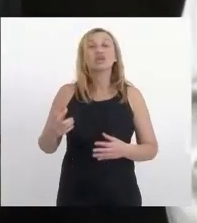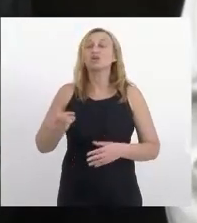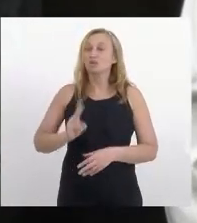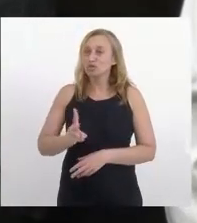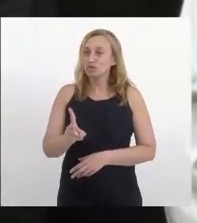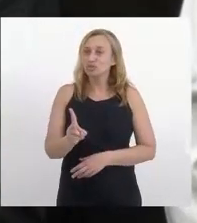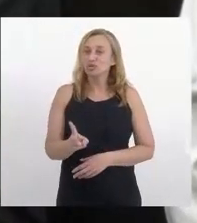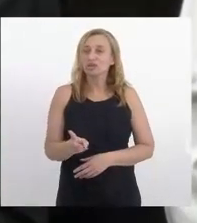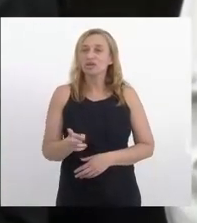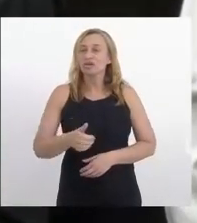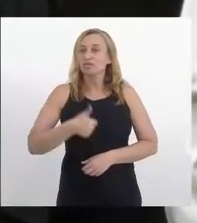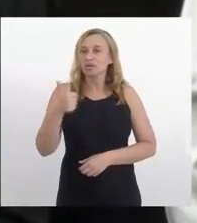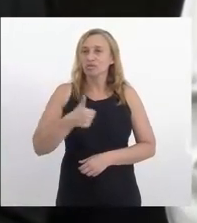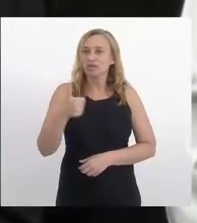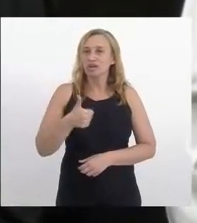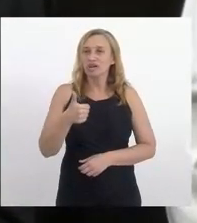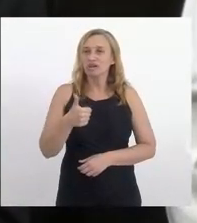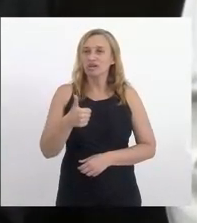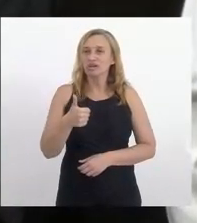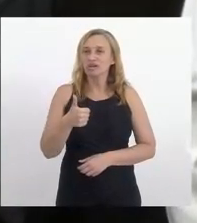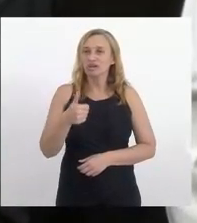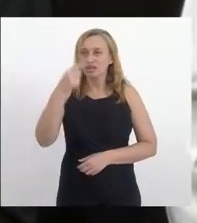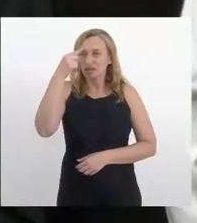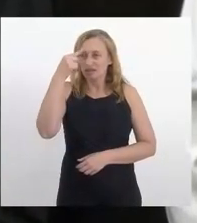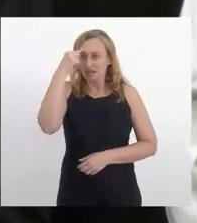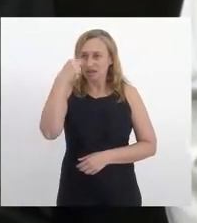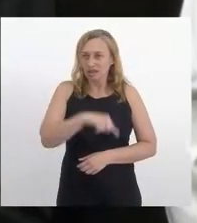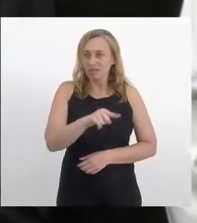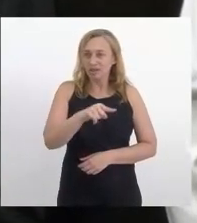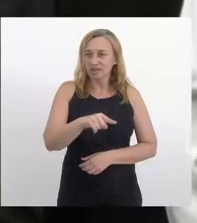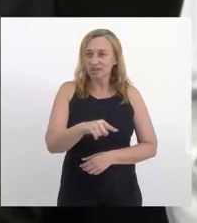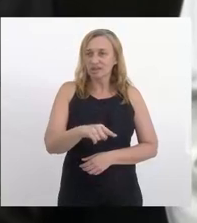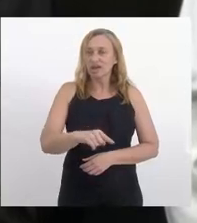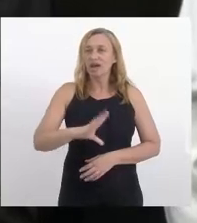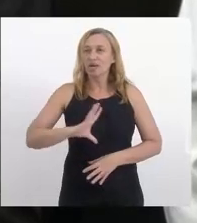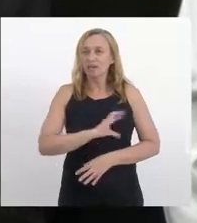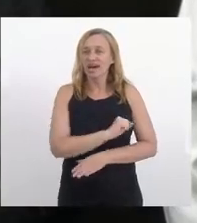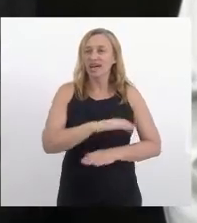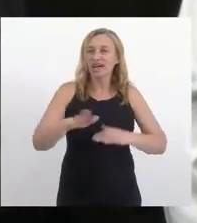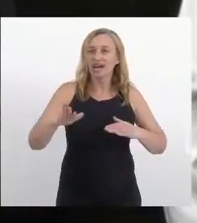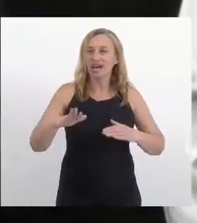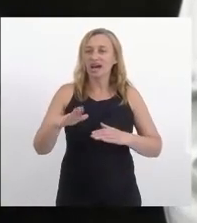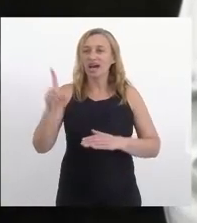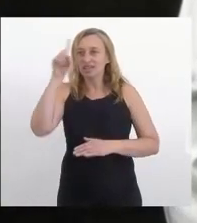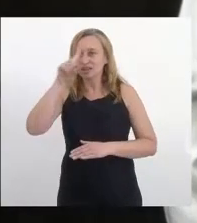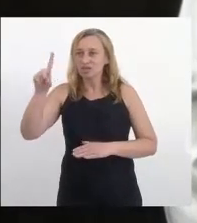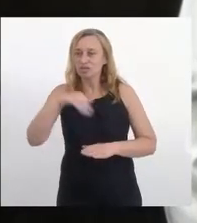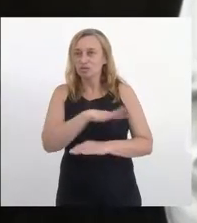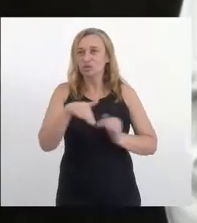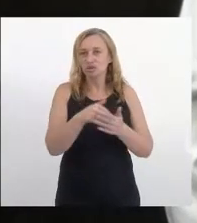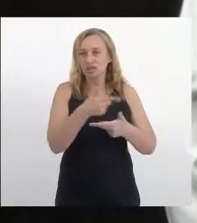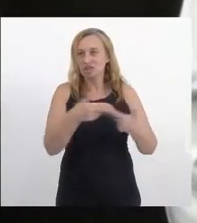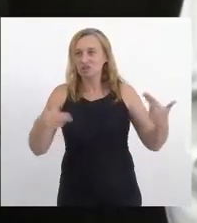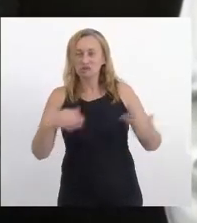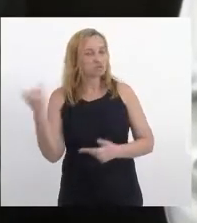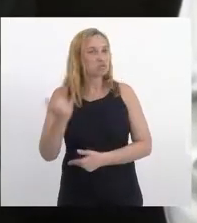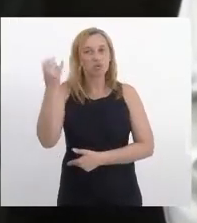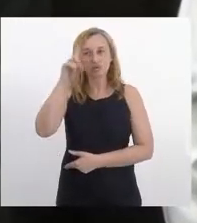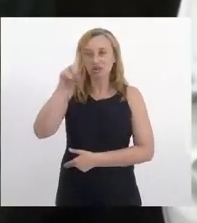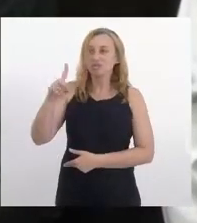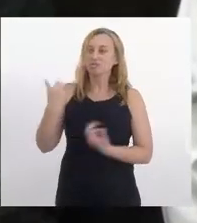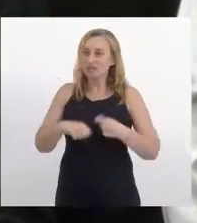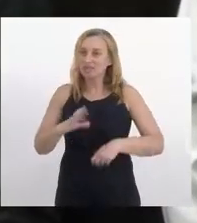como diz o primeiro mandamento da Igreja Católica, amar a Deus sobre todas as coisas. Não importa o Deus que ele seja. E nós precisamos nos